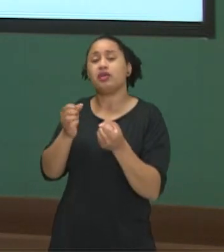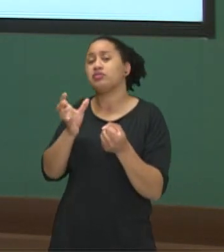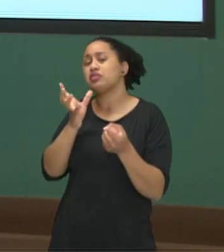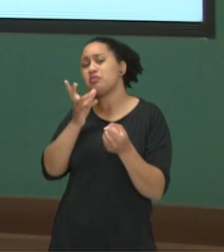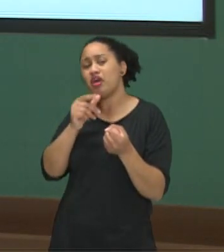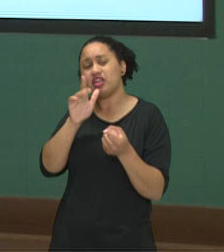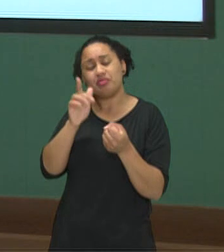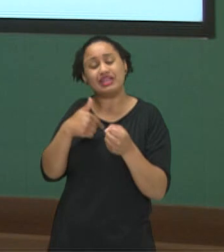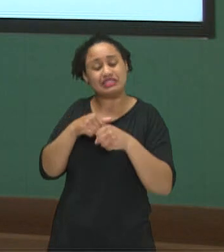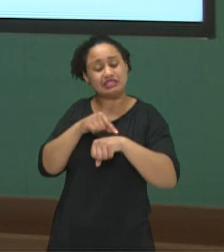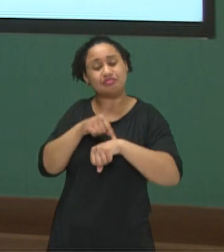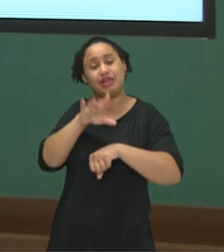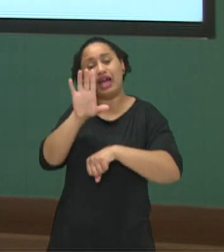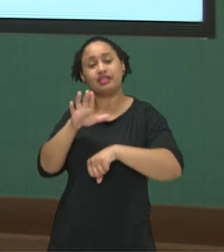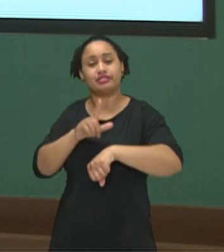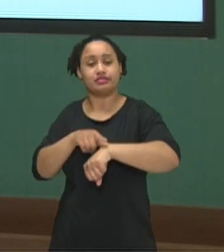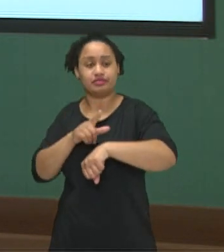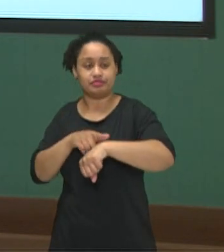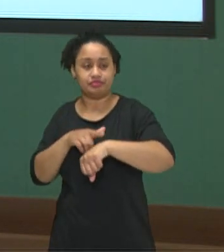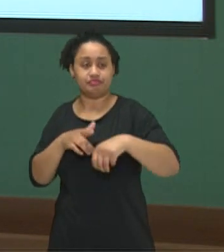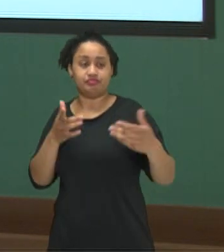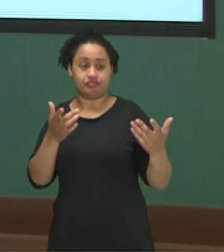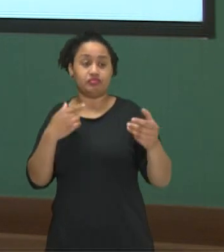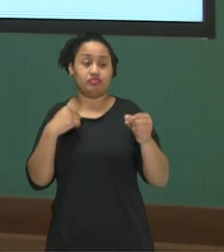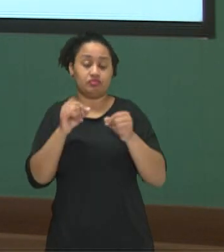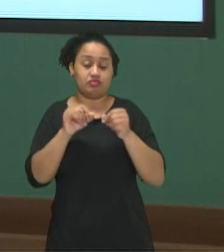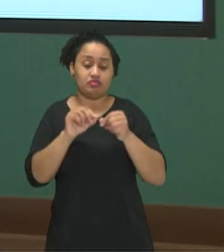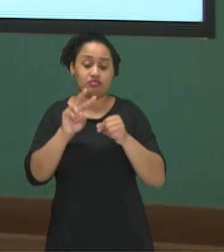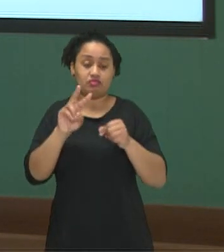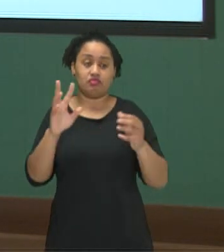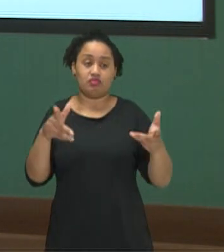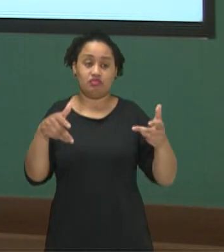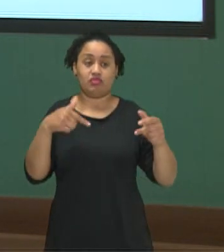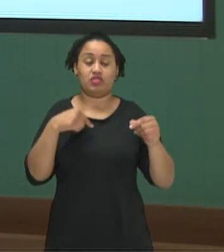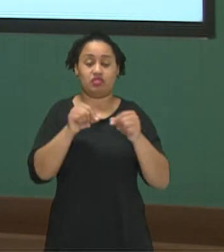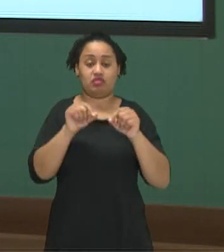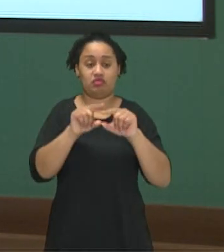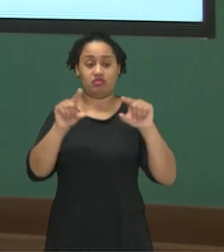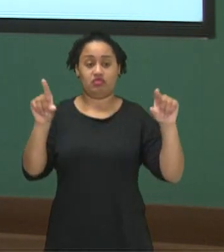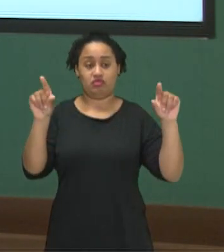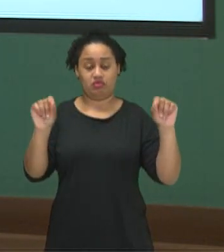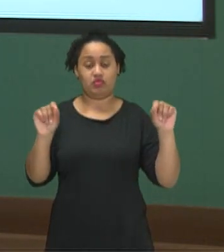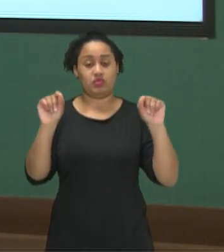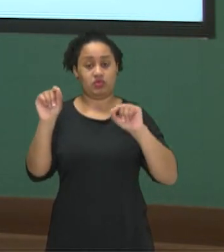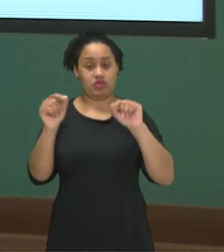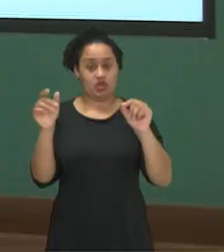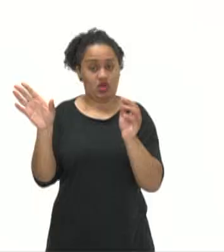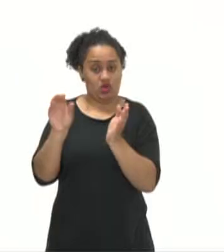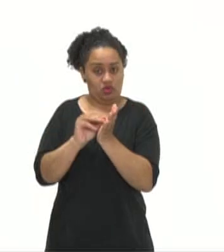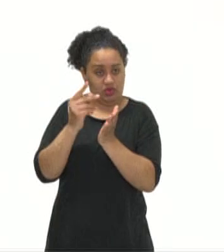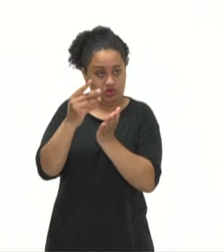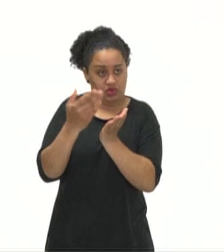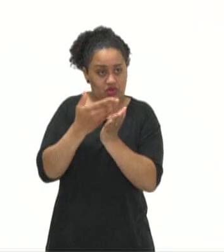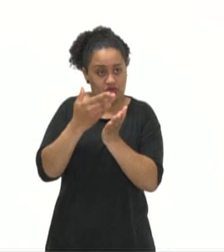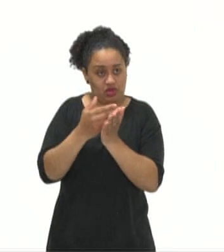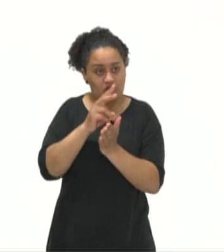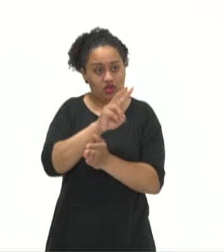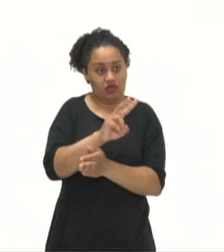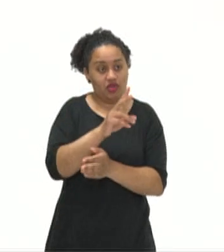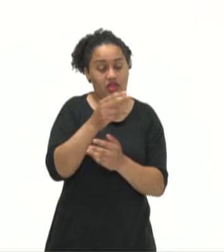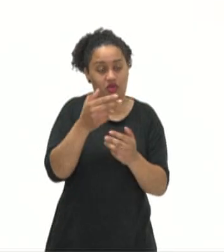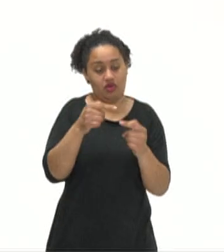tempo, tá? Então, para se trabalhar com velocidade média, fazemos a seguinte consideração. Anote aí,